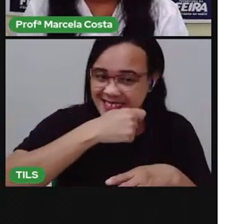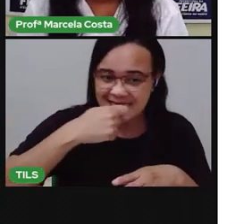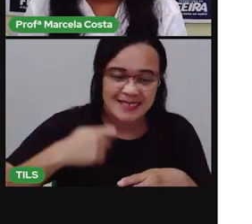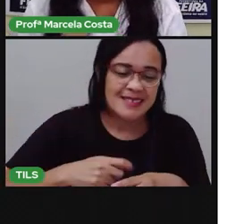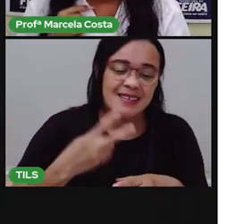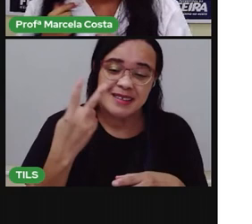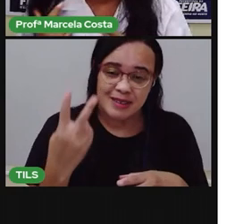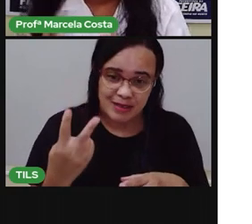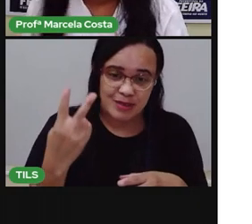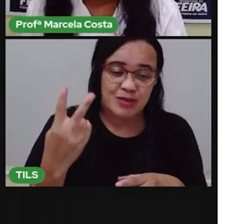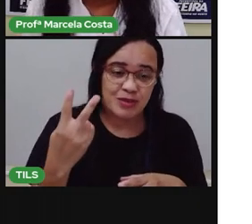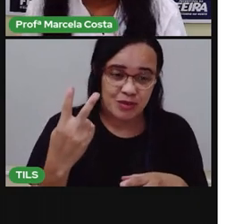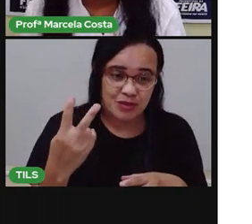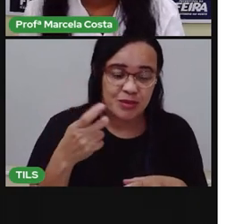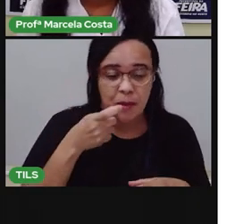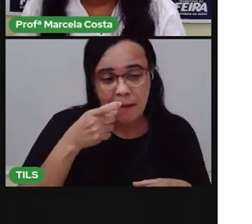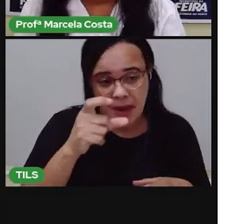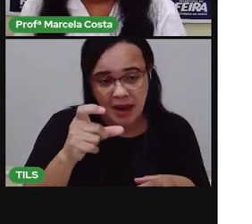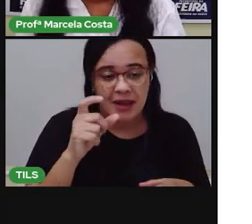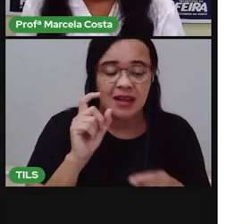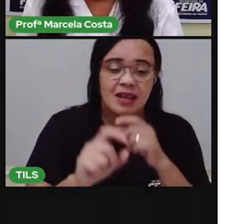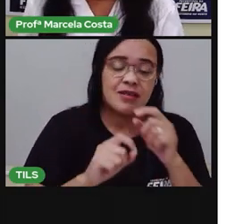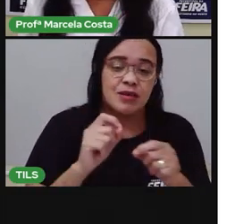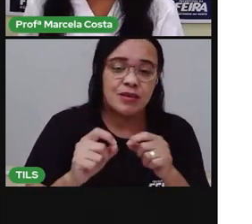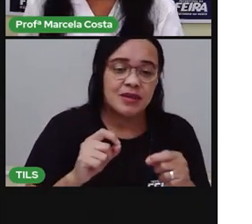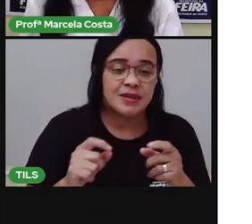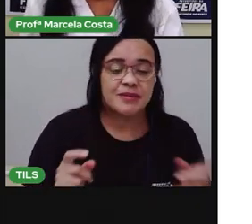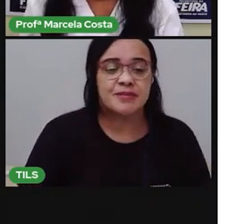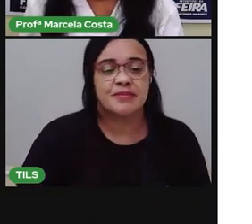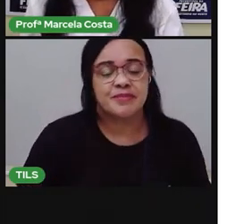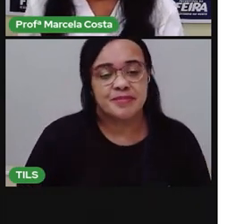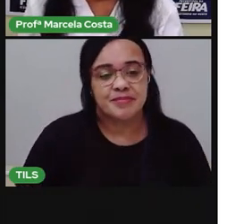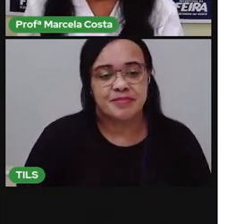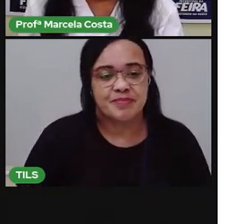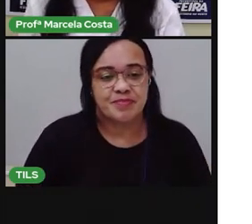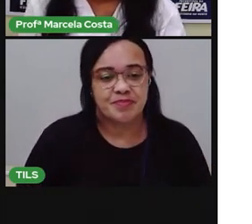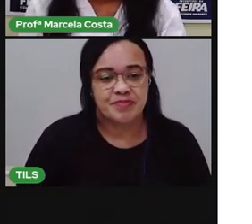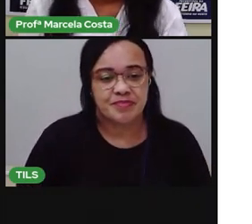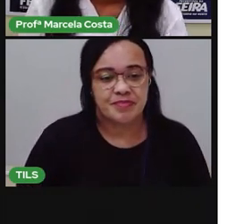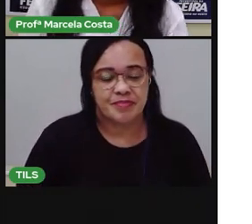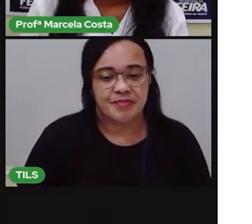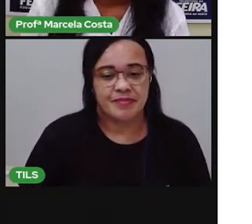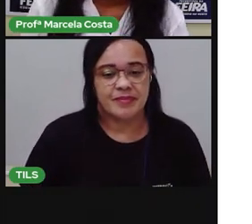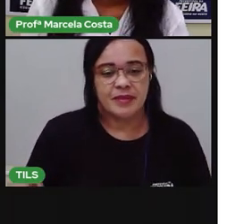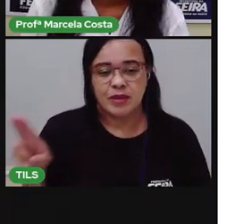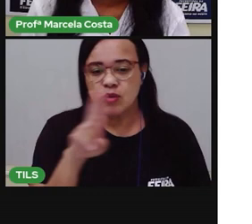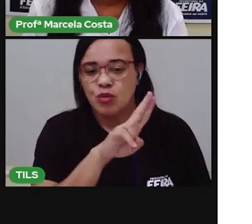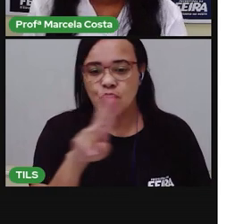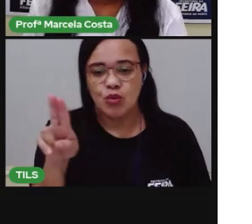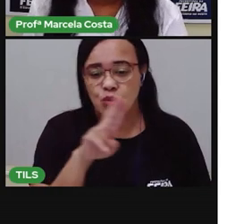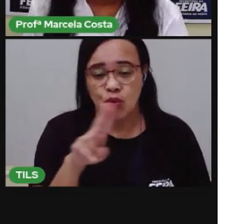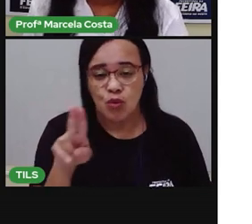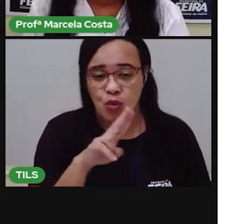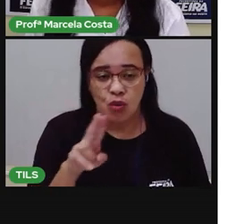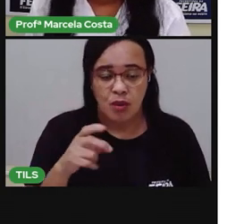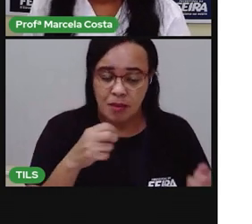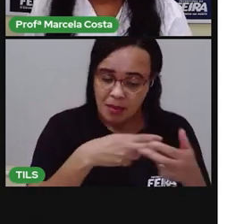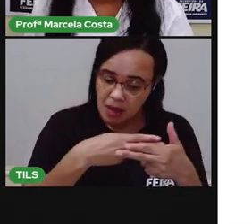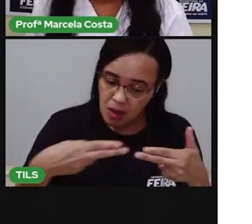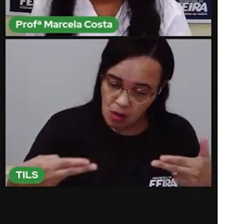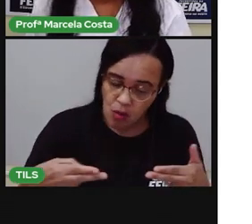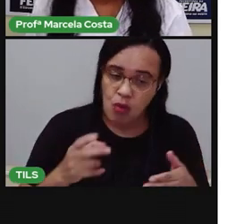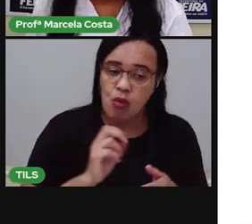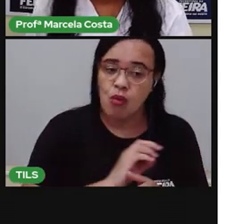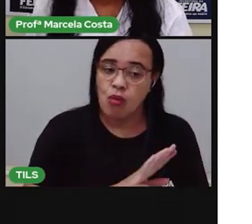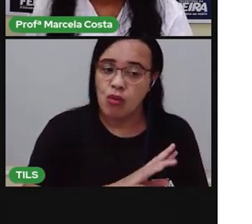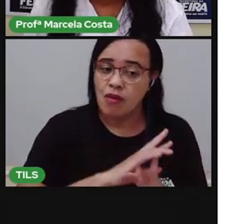dental, são duas palavras que estão dando nome a produtos diferentes,